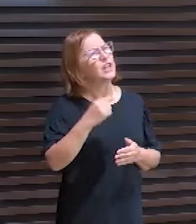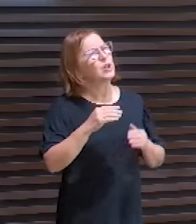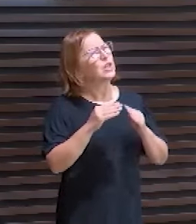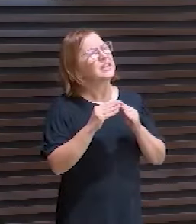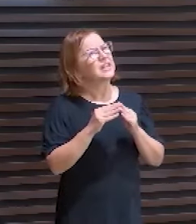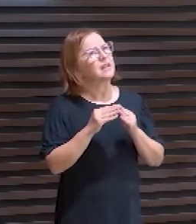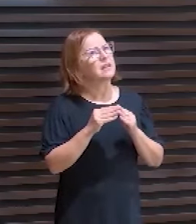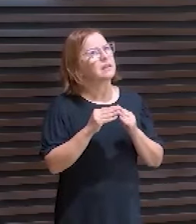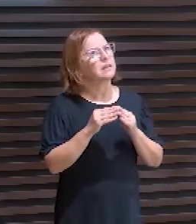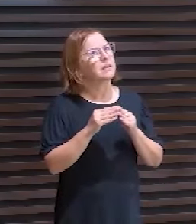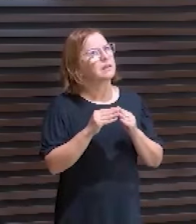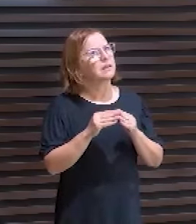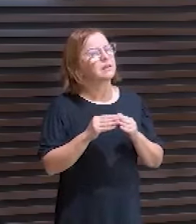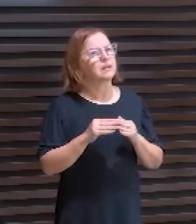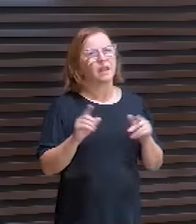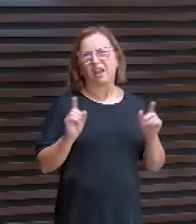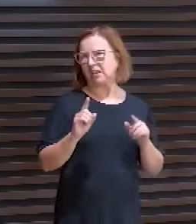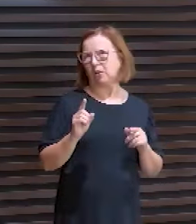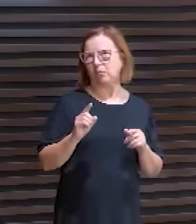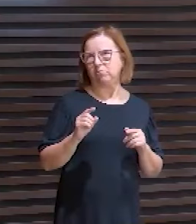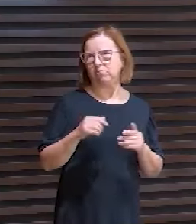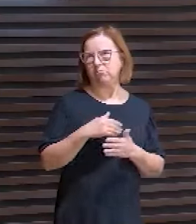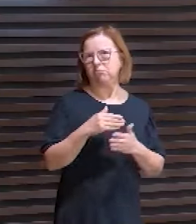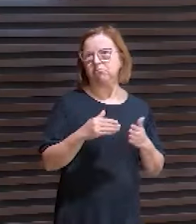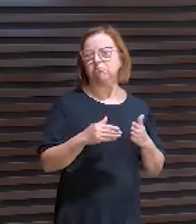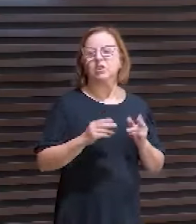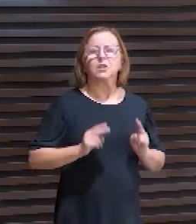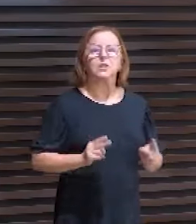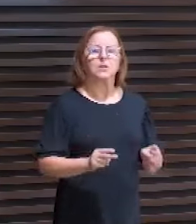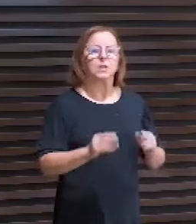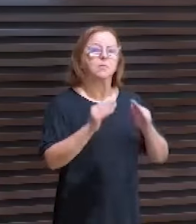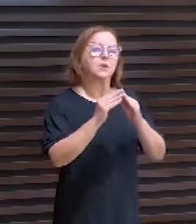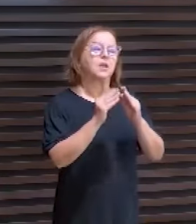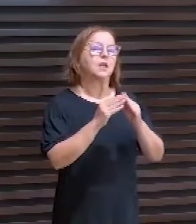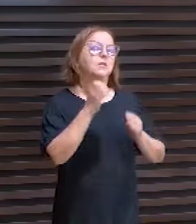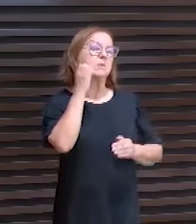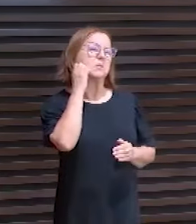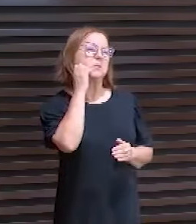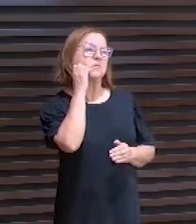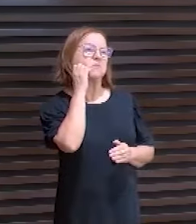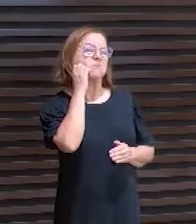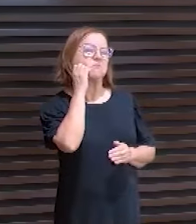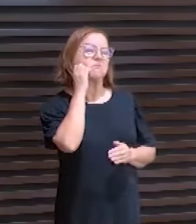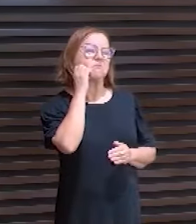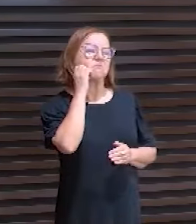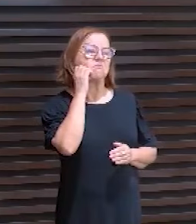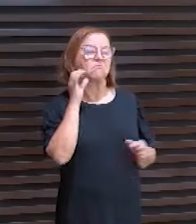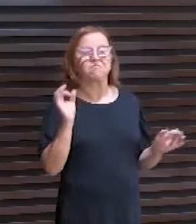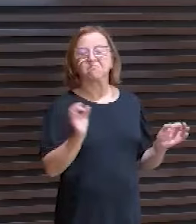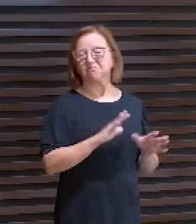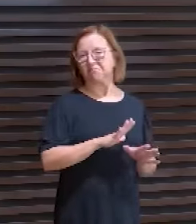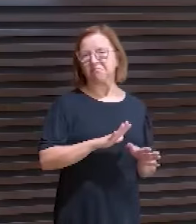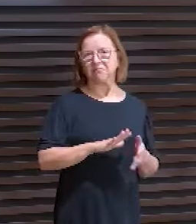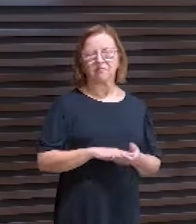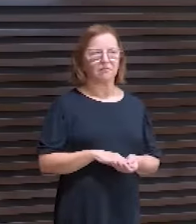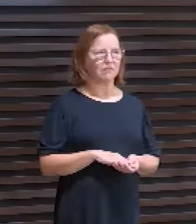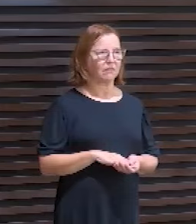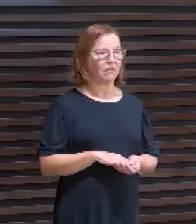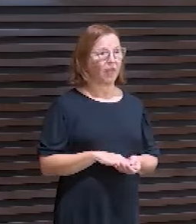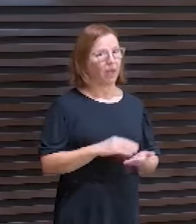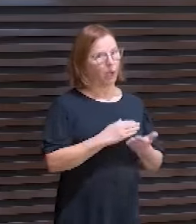ah não é todo domingo na casa de mamãe pronto criou-se um problema criou-se